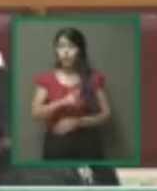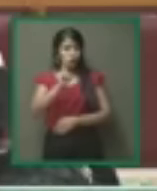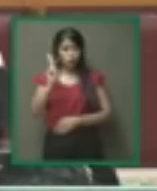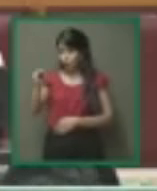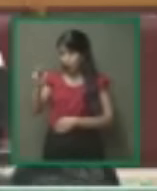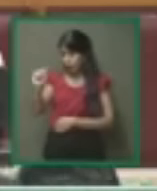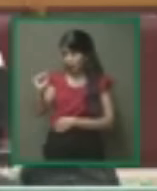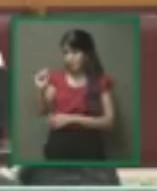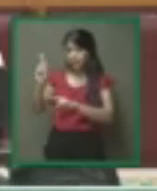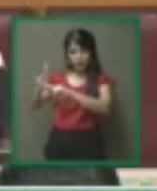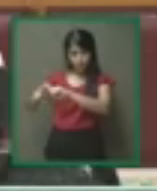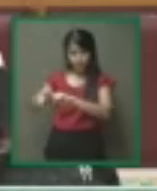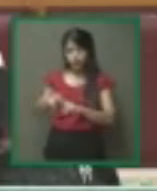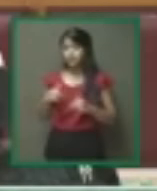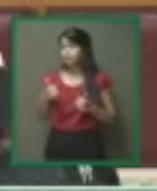Nunca esteve preso.